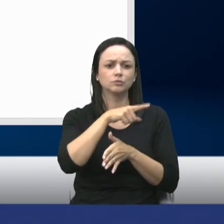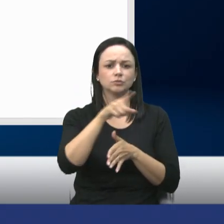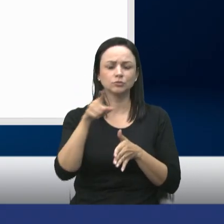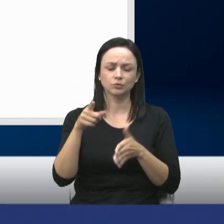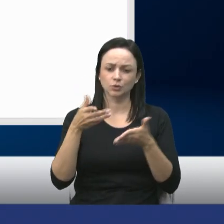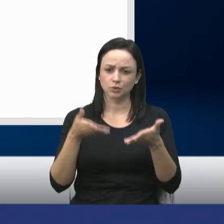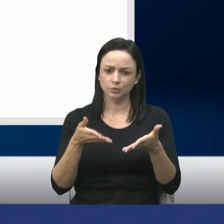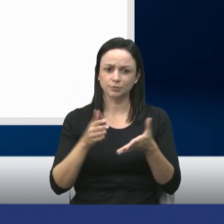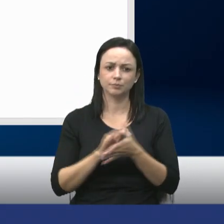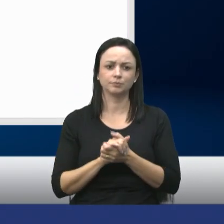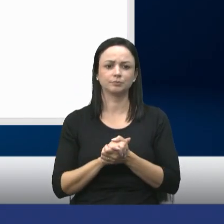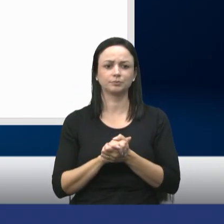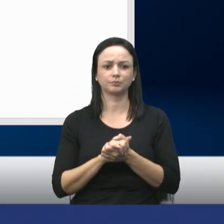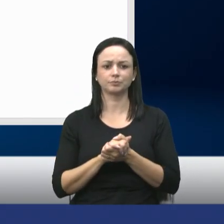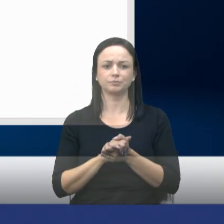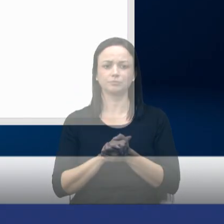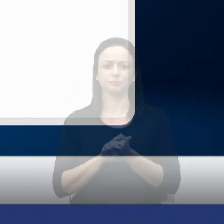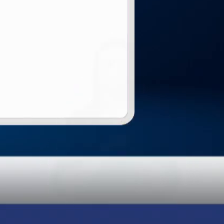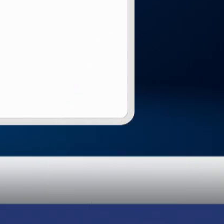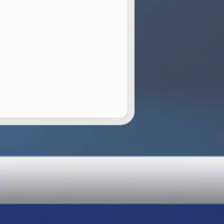então.